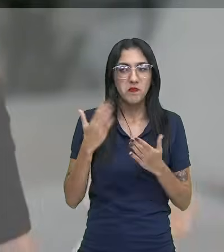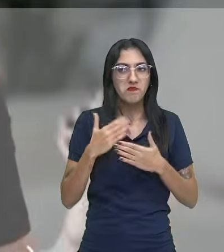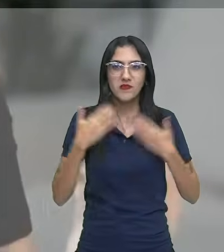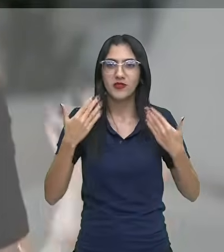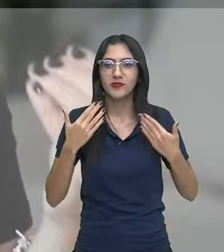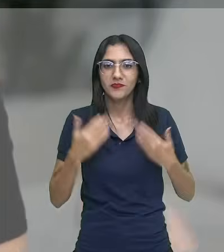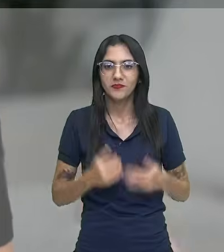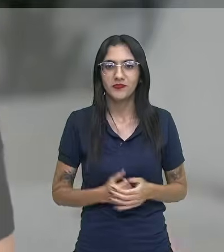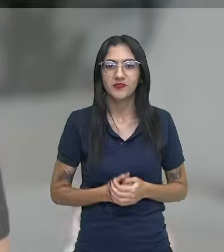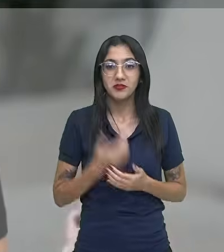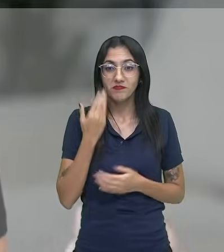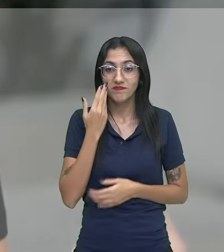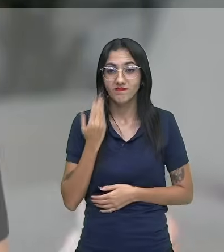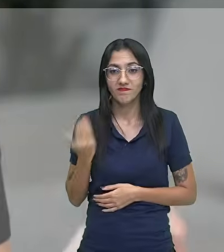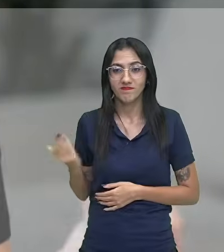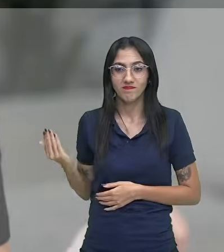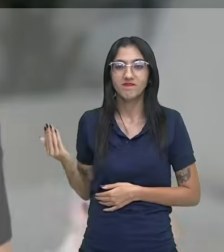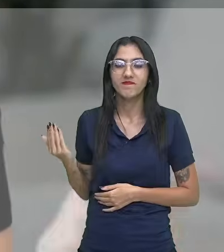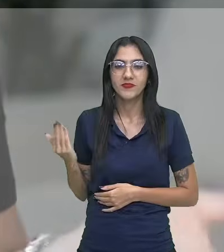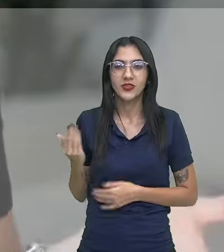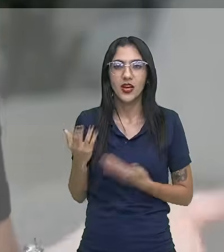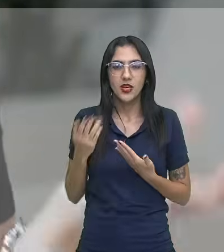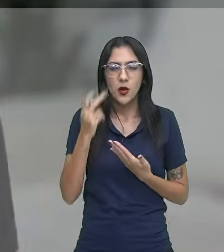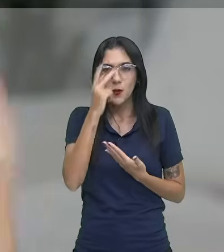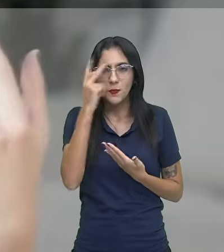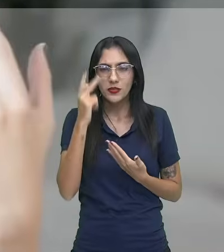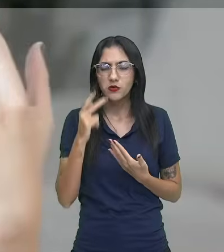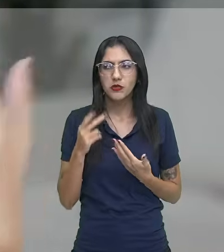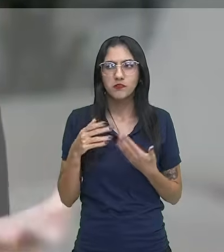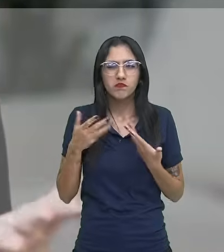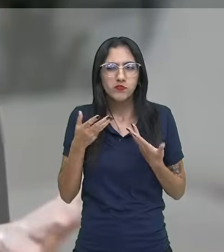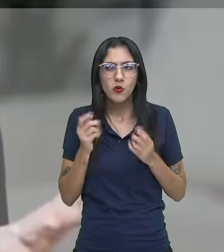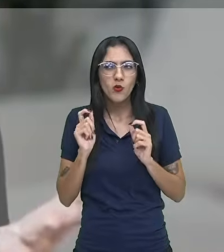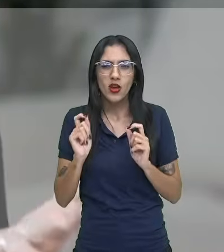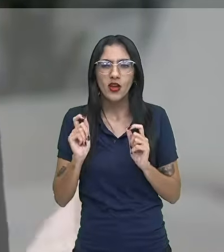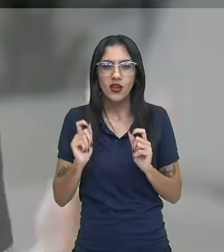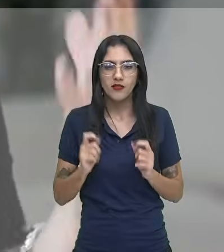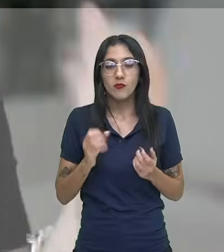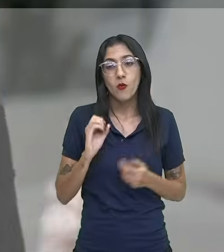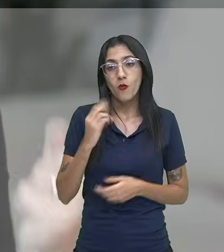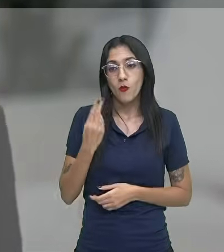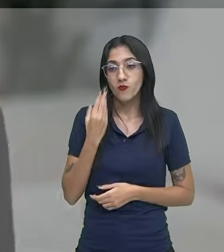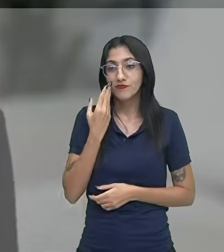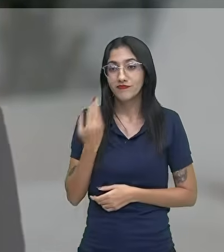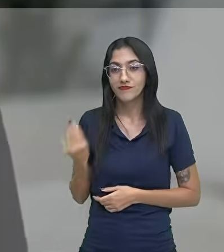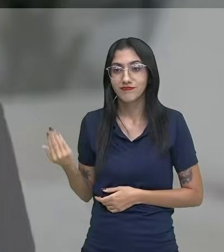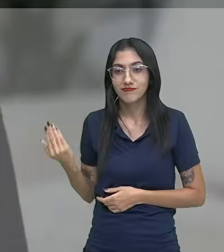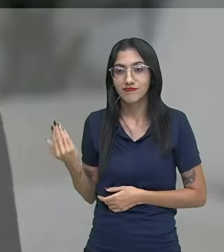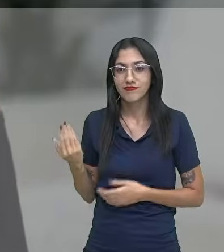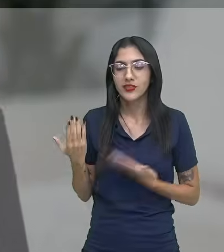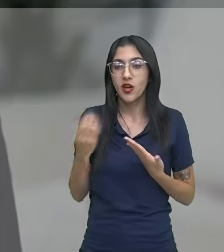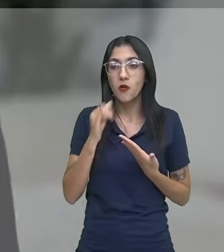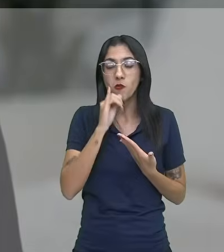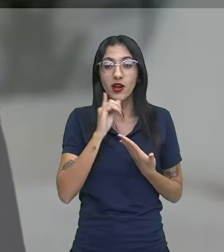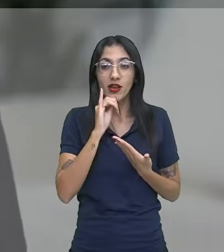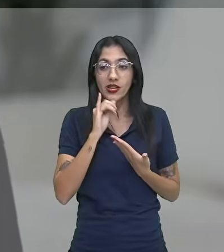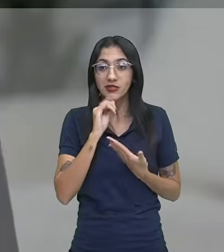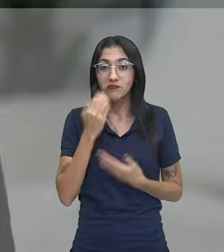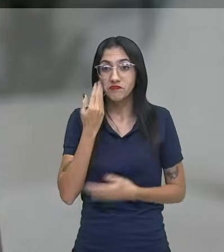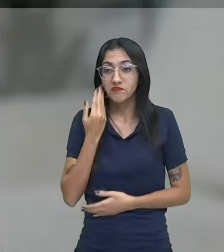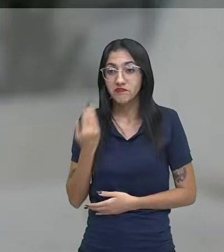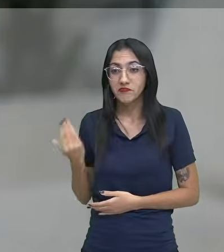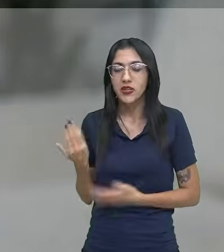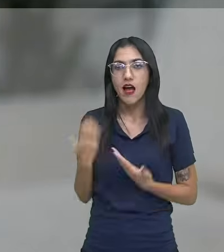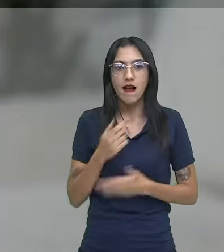surpreendentes. You won't believe this. Aí a pessoa vai dizer, what? I'm moving to London. Você não vai acreditar, I'm moving to London. Eu